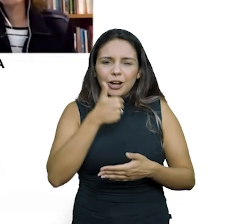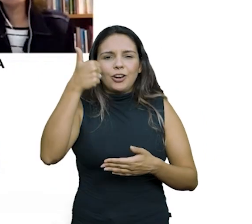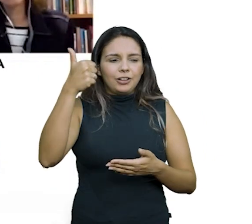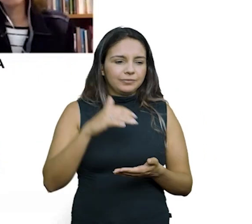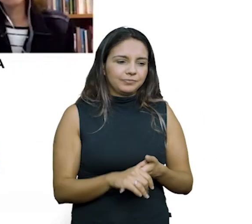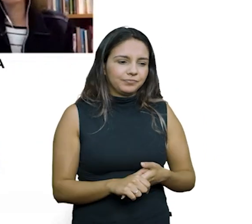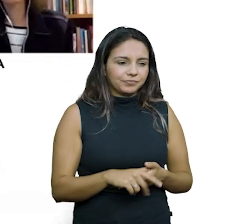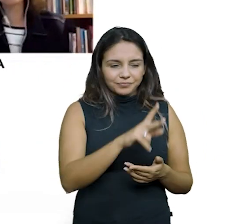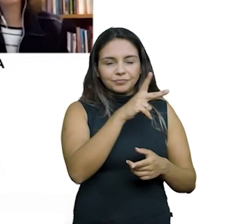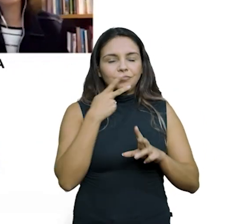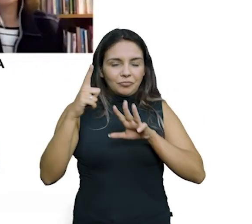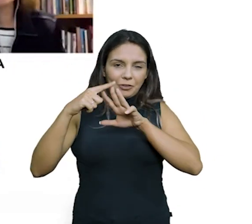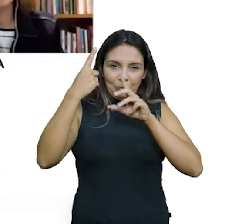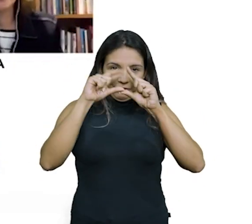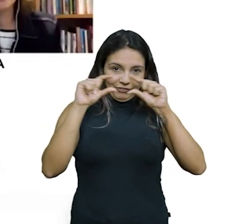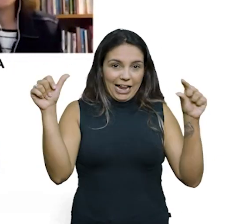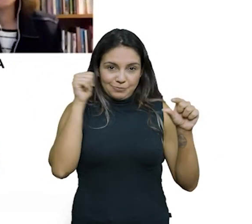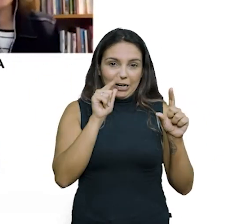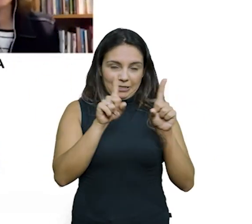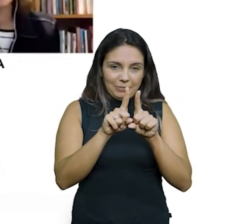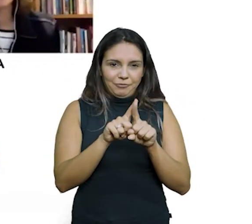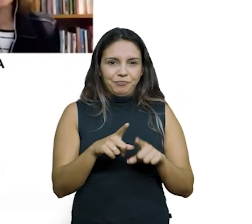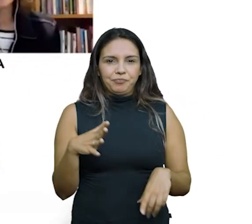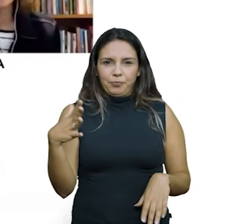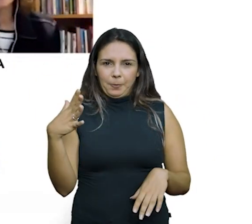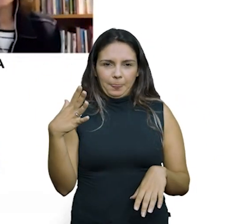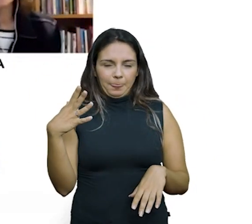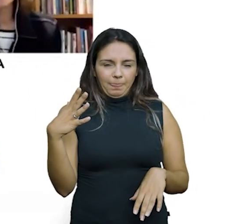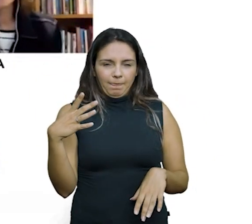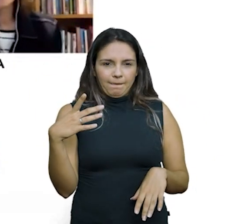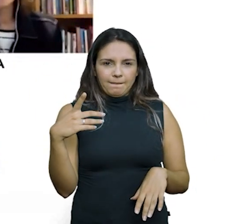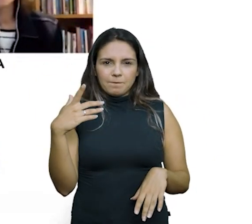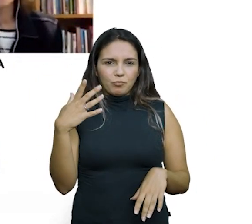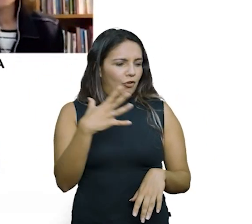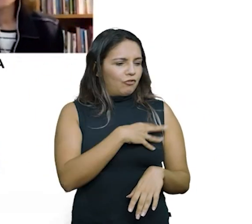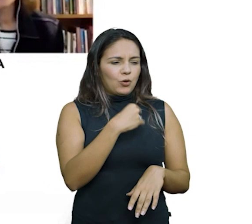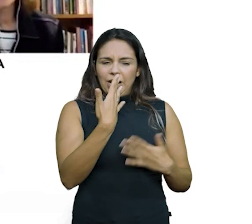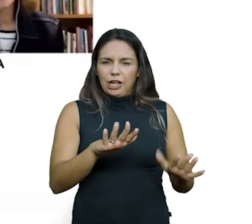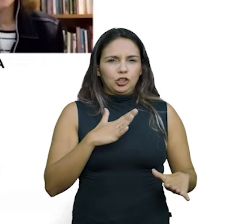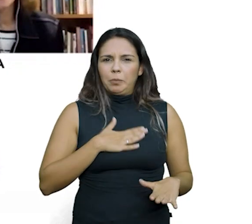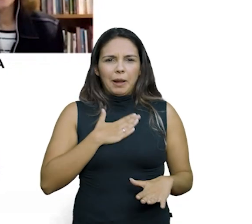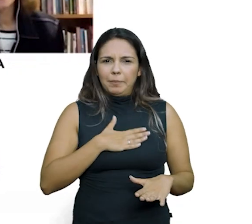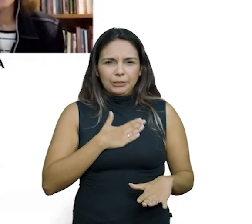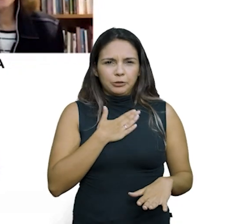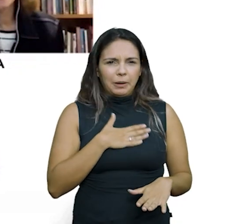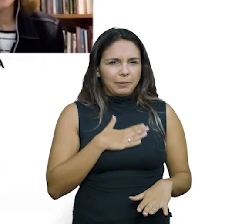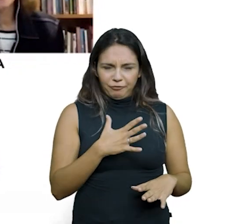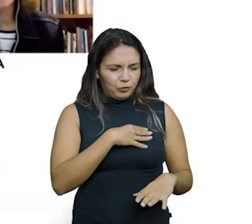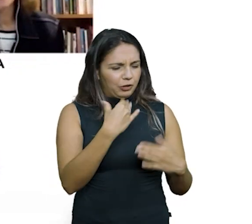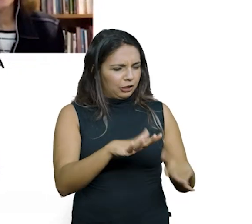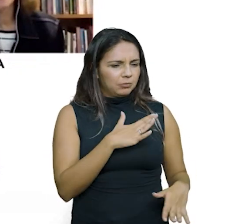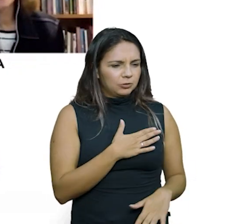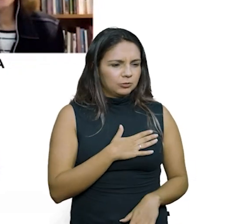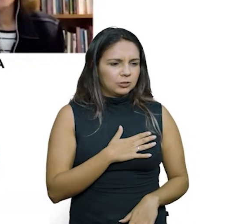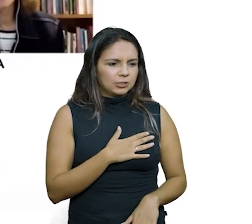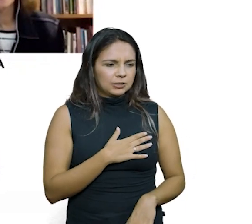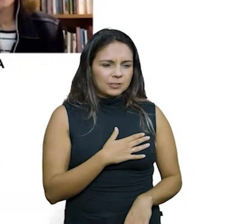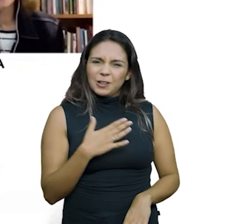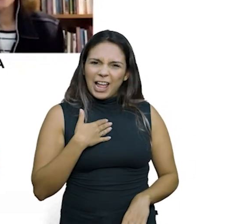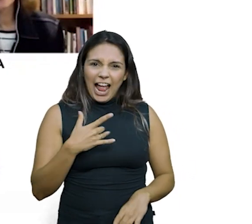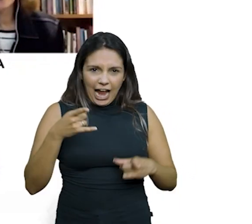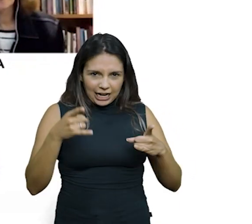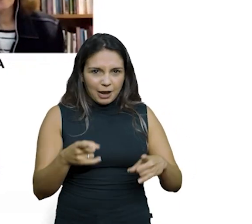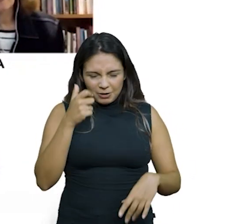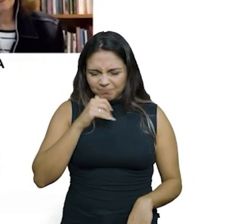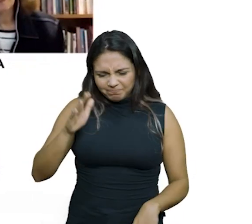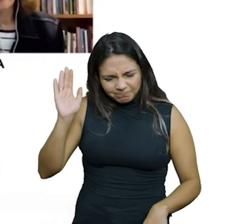melhora tudo. Ela fez uma frase maravilhosa, o filho dela bravo, não queria tomar banho de jeito nenhum, não queria tomar banho. Ela queimou no golpe,